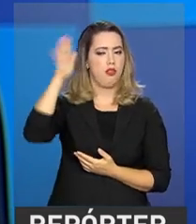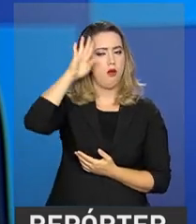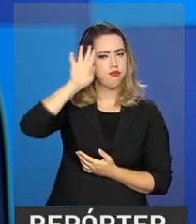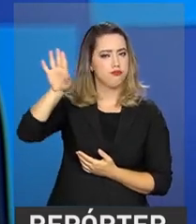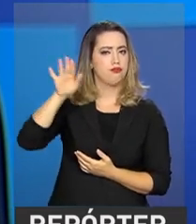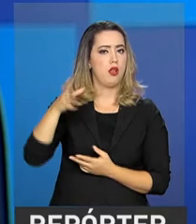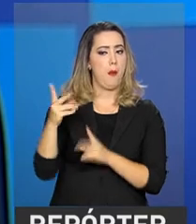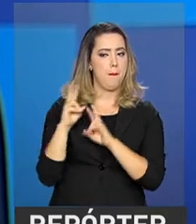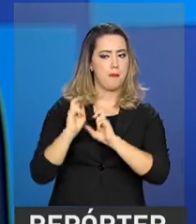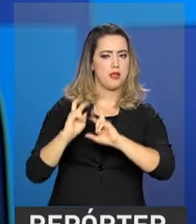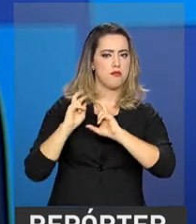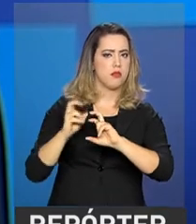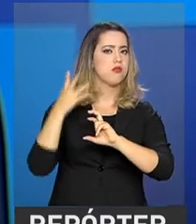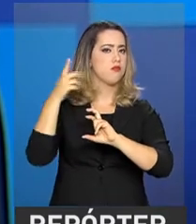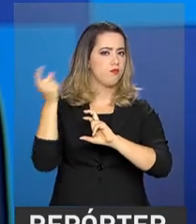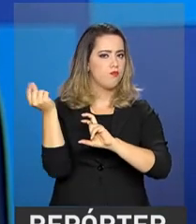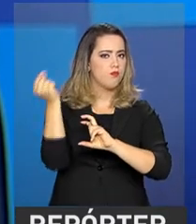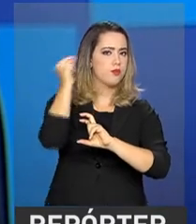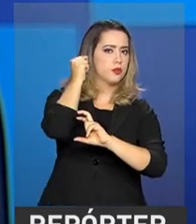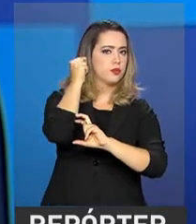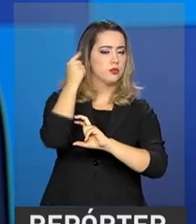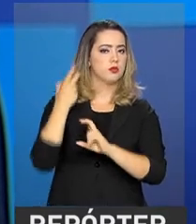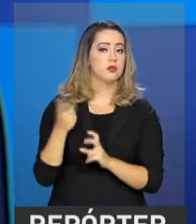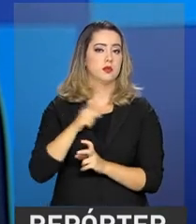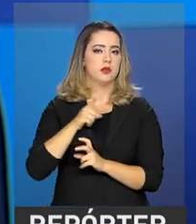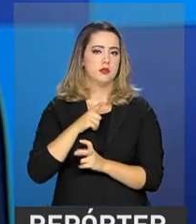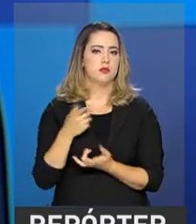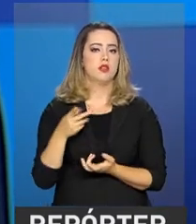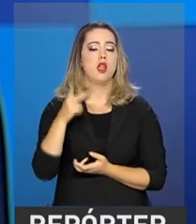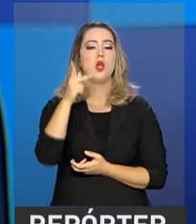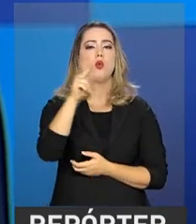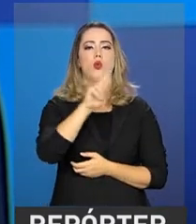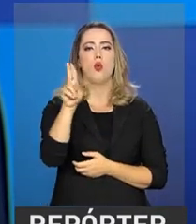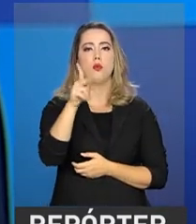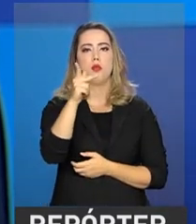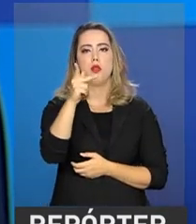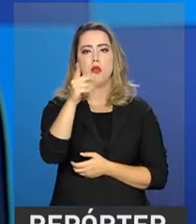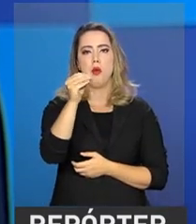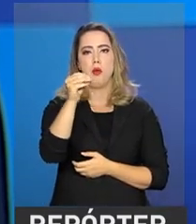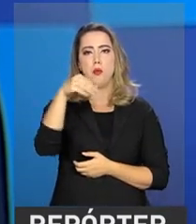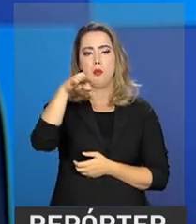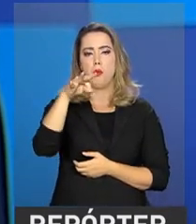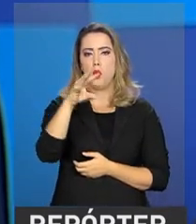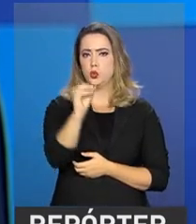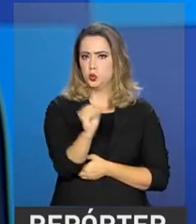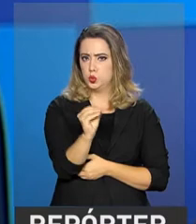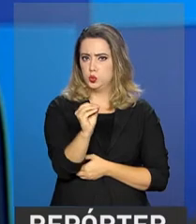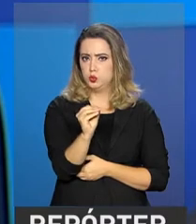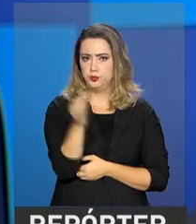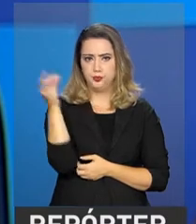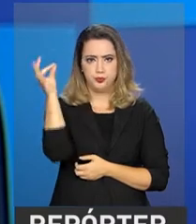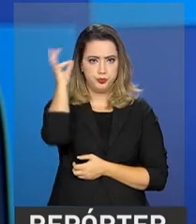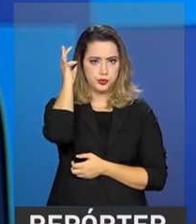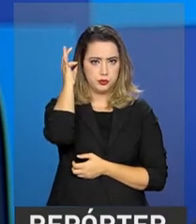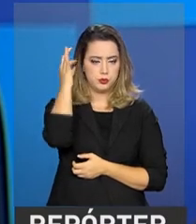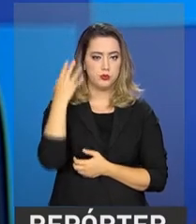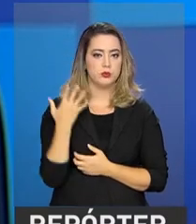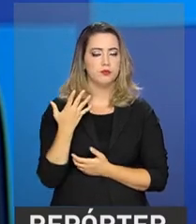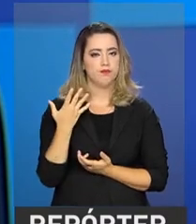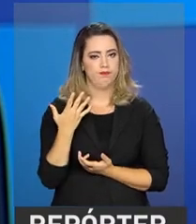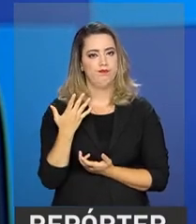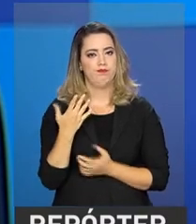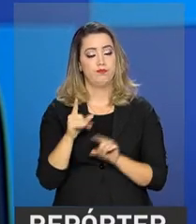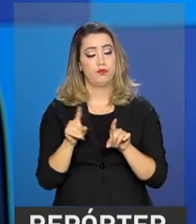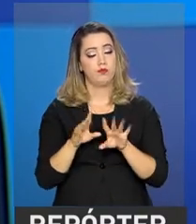quadrilhas especializadas nesse tipo de ambiente então todo o